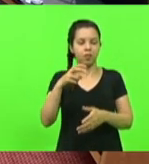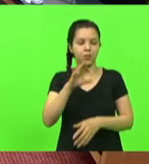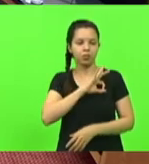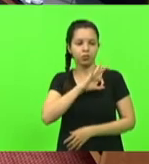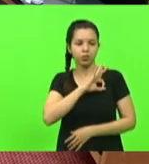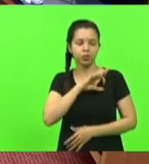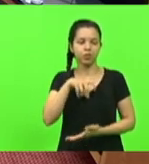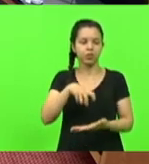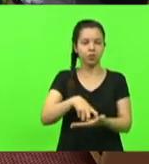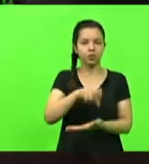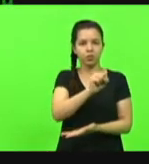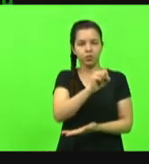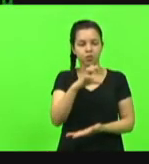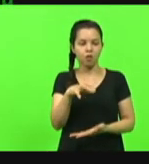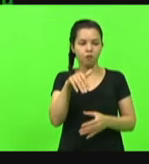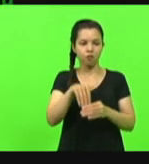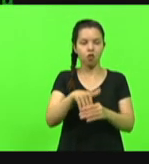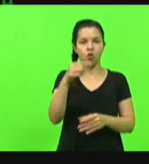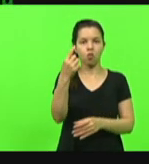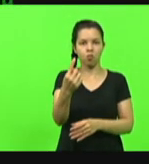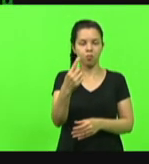1. E aí